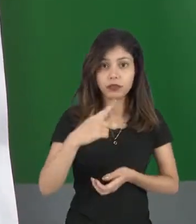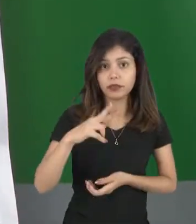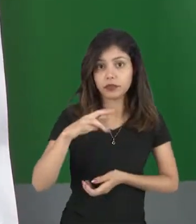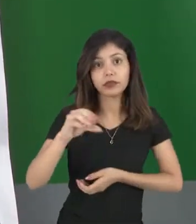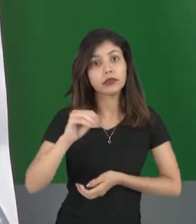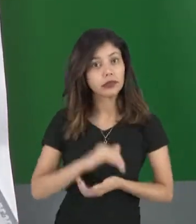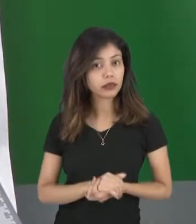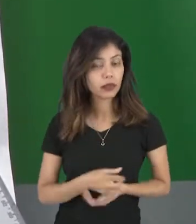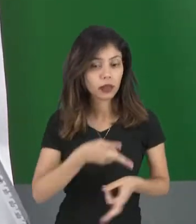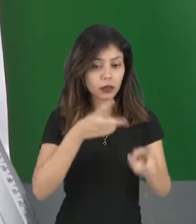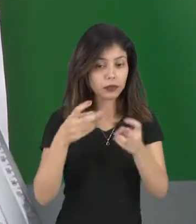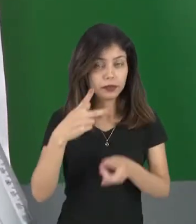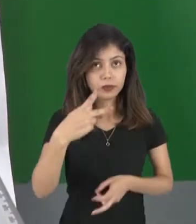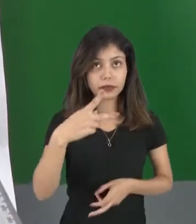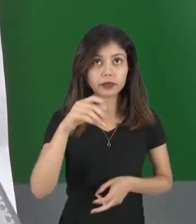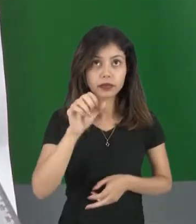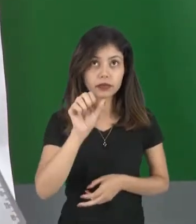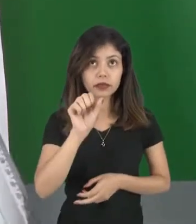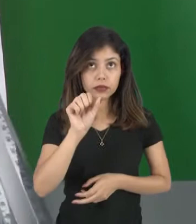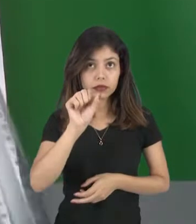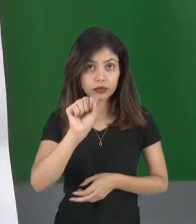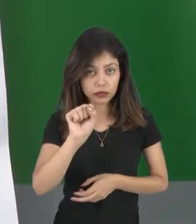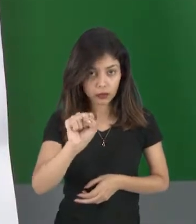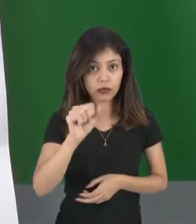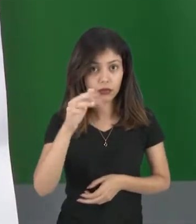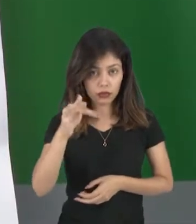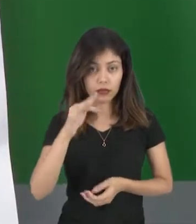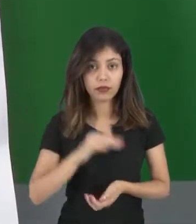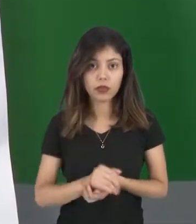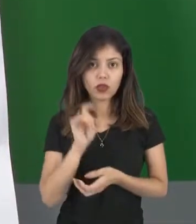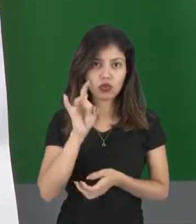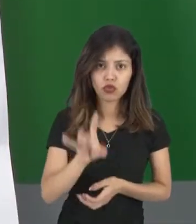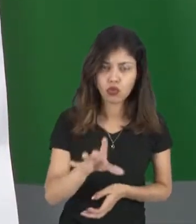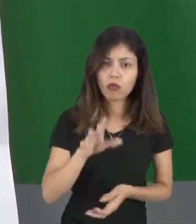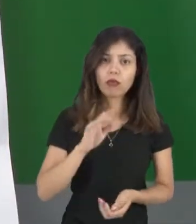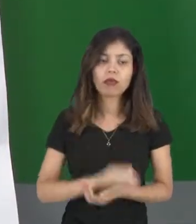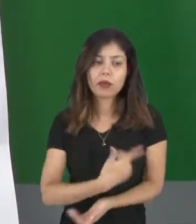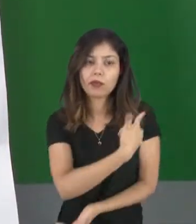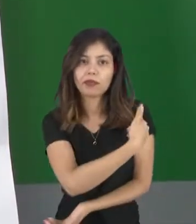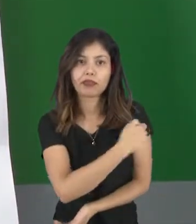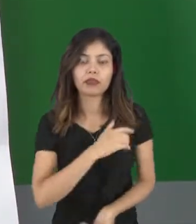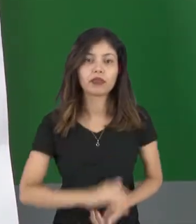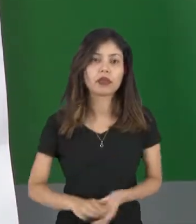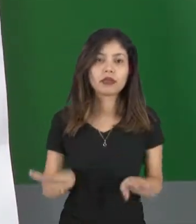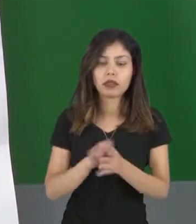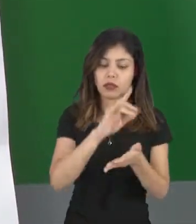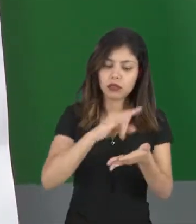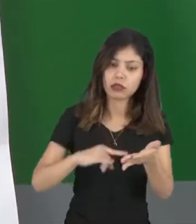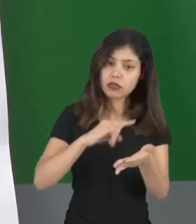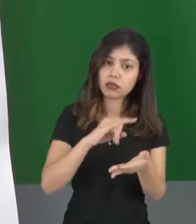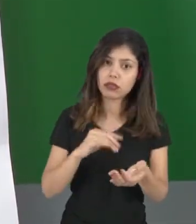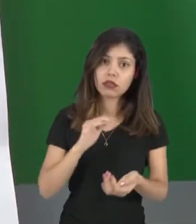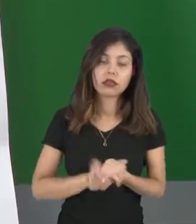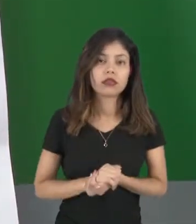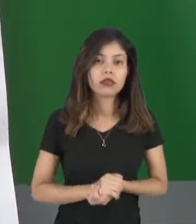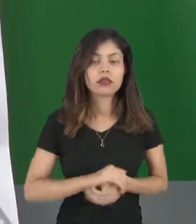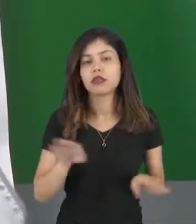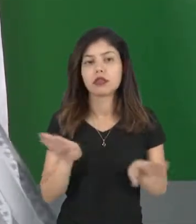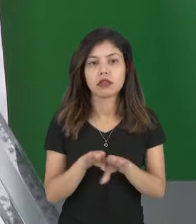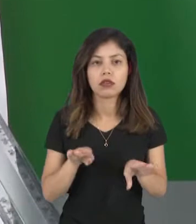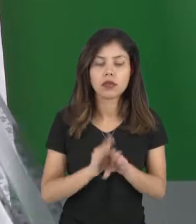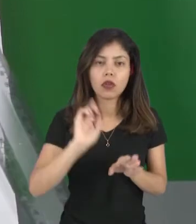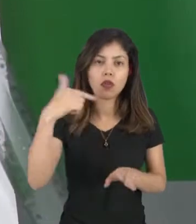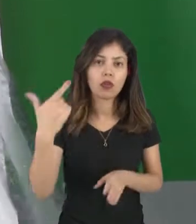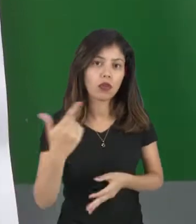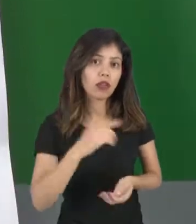família, PCF, que só nos servem para vacinação e receita de remédio. Em casos mais graves, somos